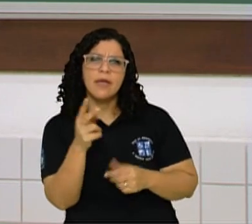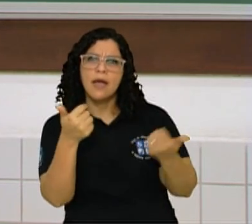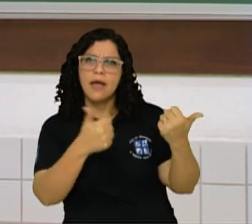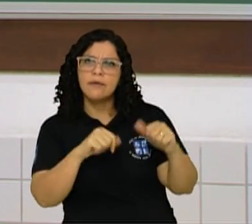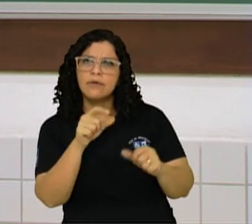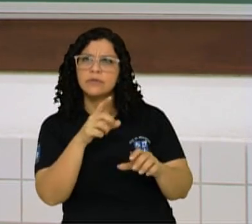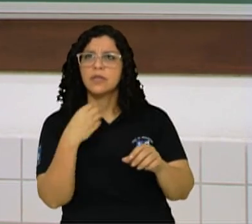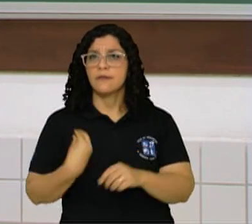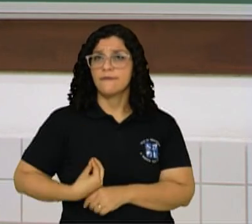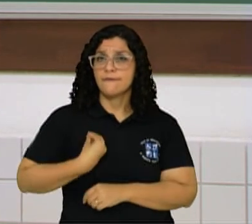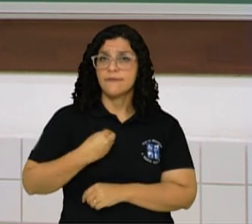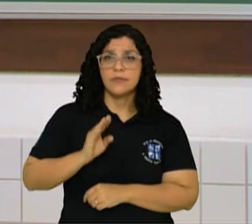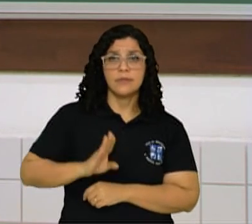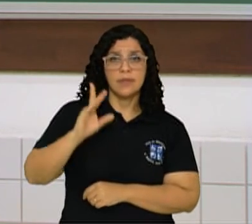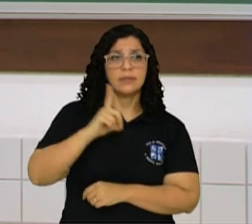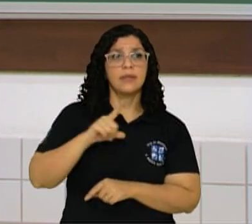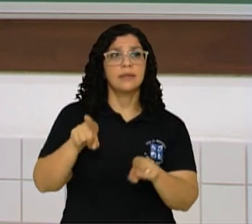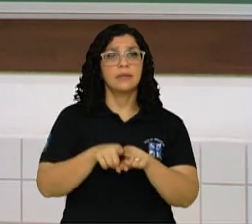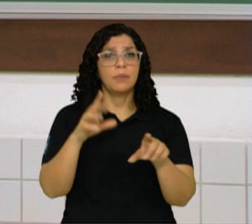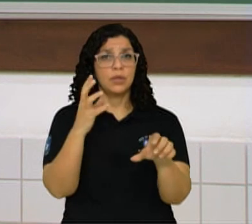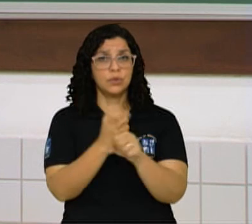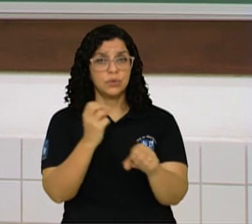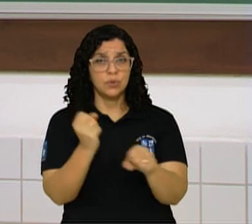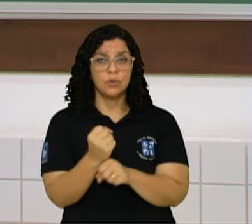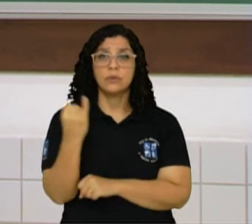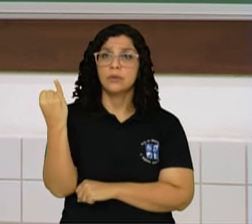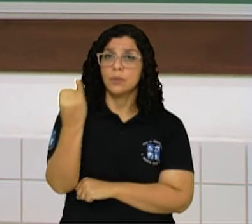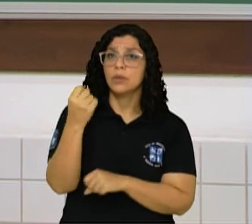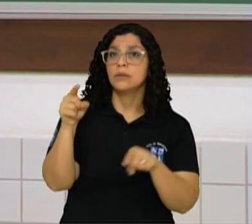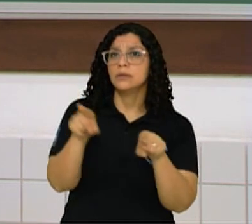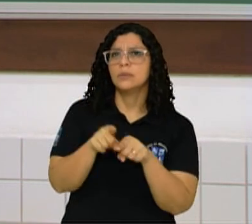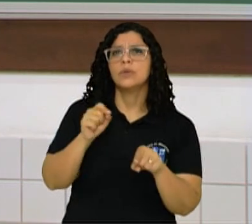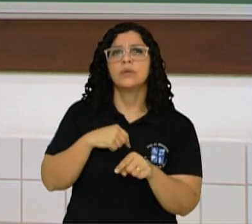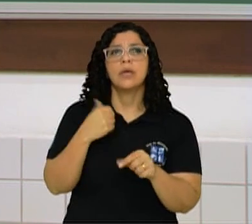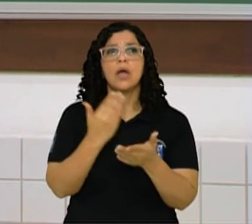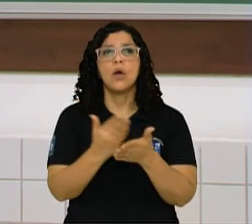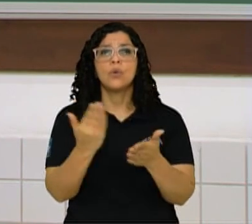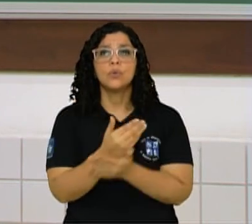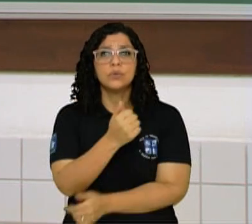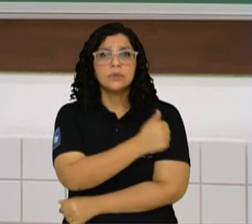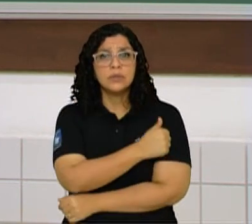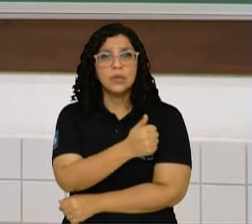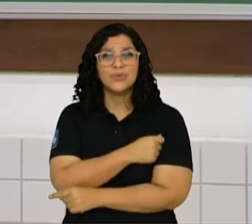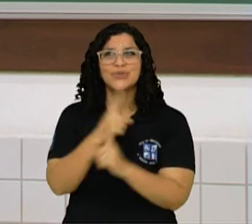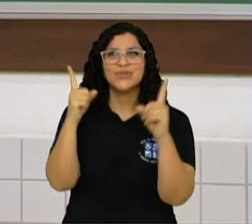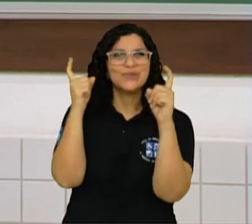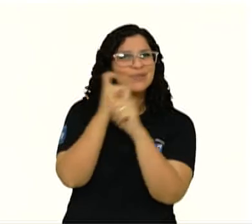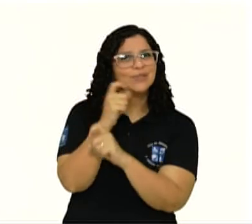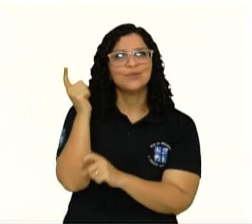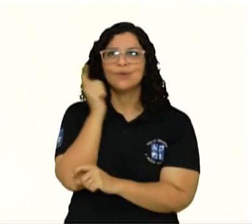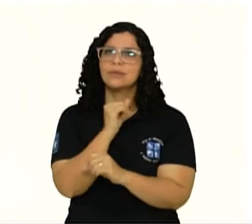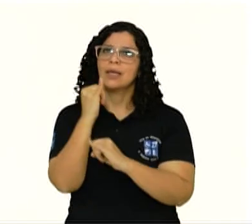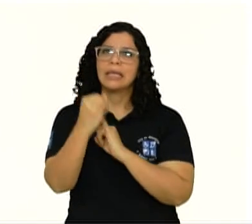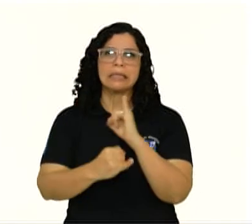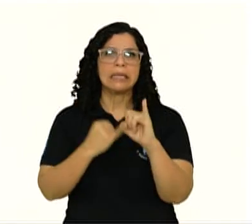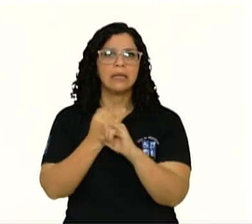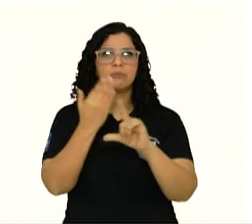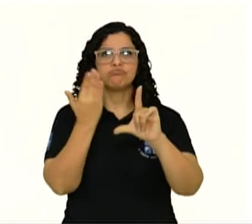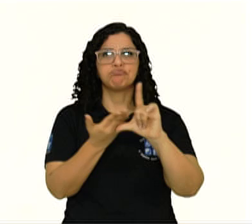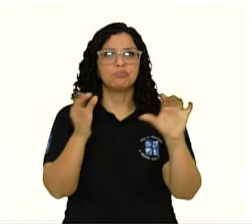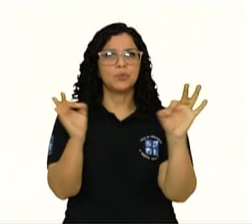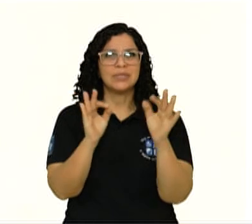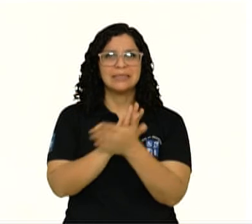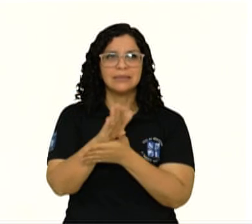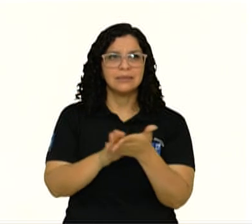conseguir te dar presença e nota. Outra questão importante é que alunos que estão tendo essa dificuldade em acessar o Classroom, né,